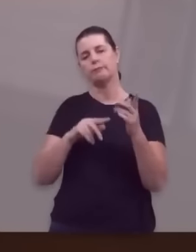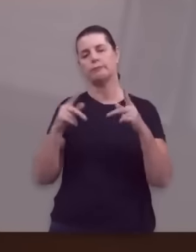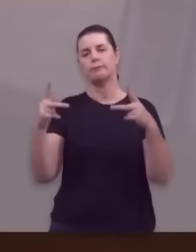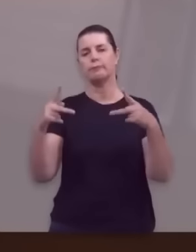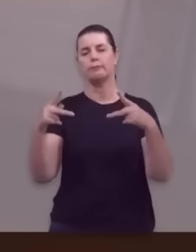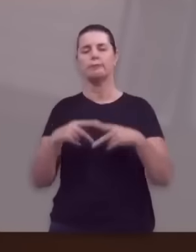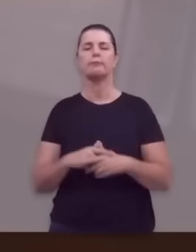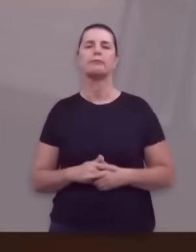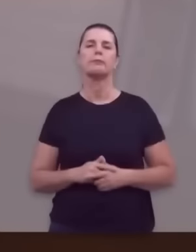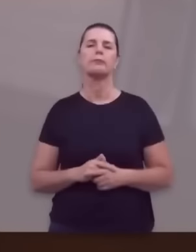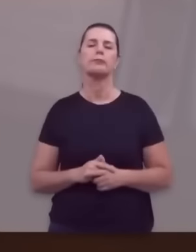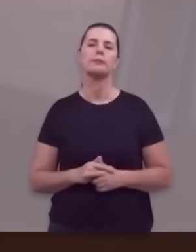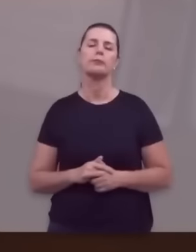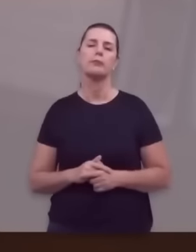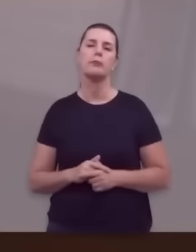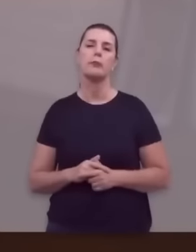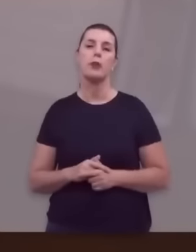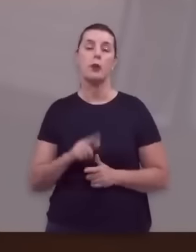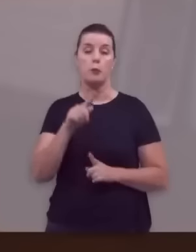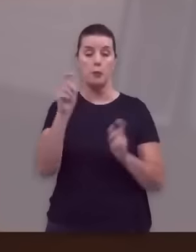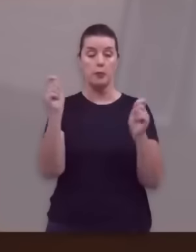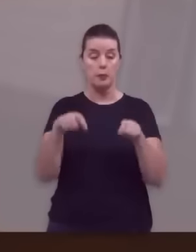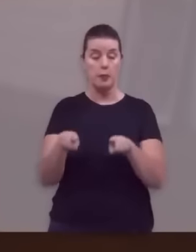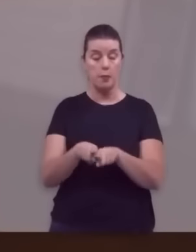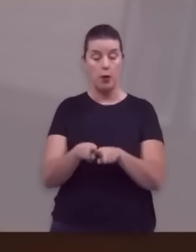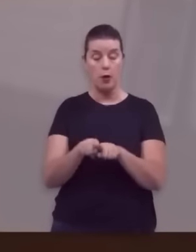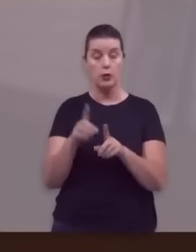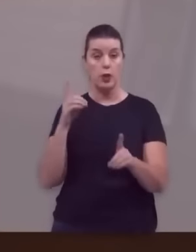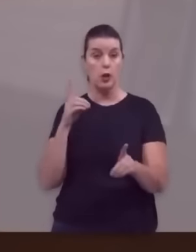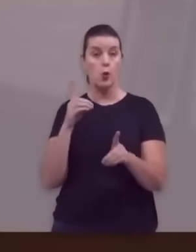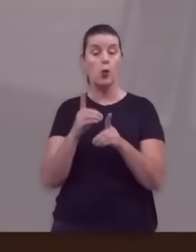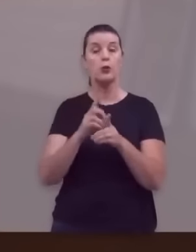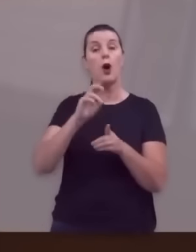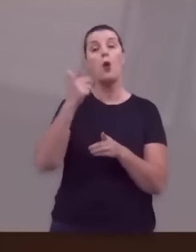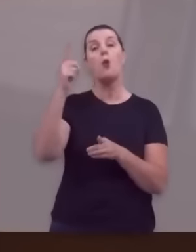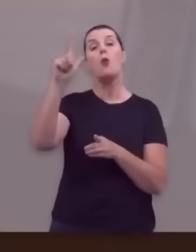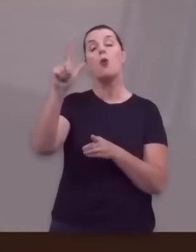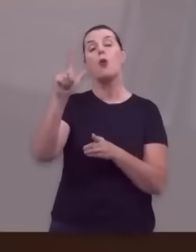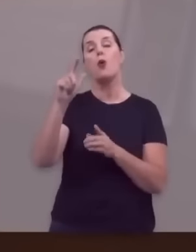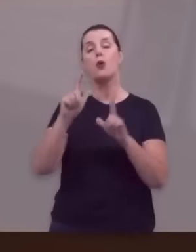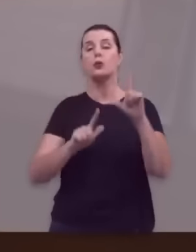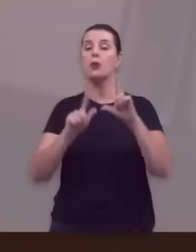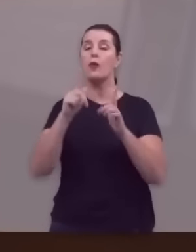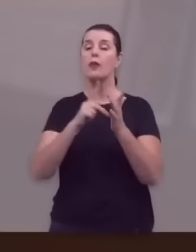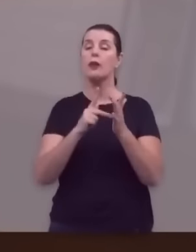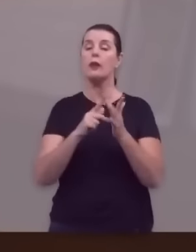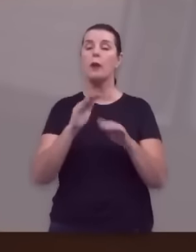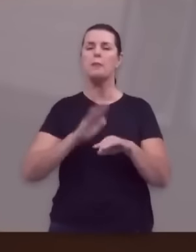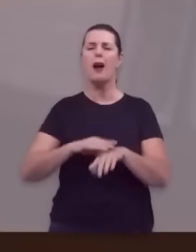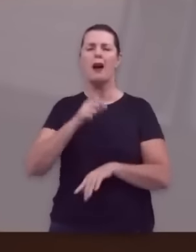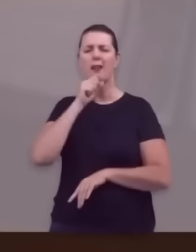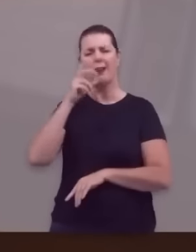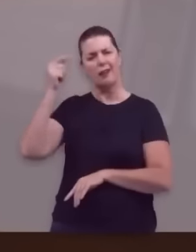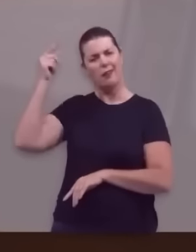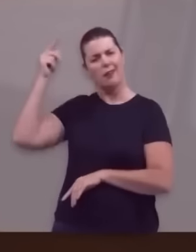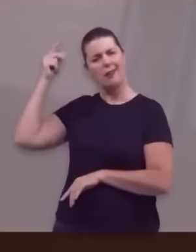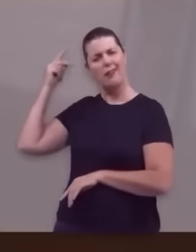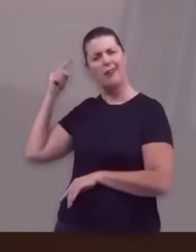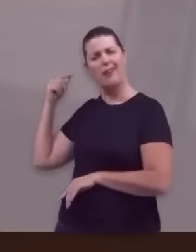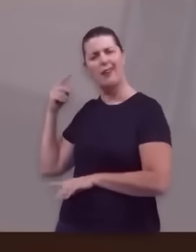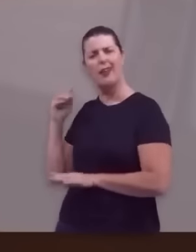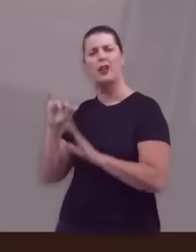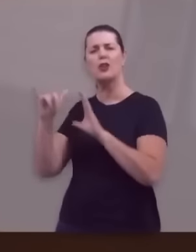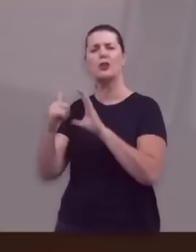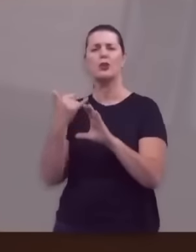multiplataforma de comunicação você pode também encontrar outros programas do verdad vida ainda mais antigos lá no nosso canal do